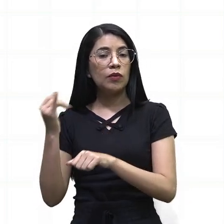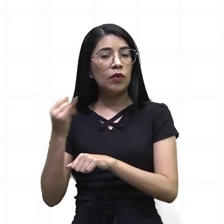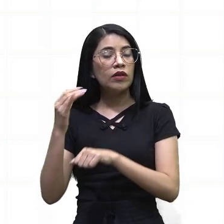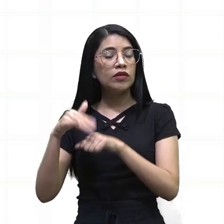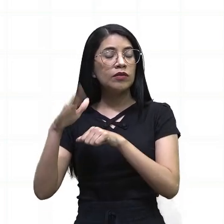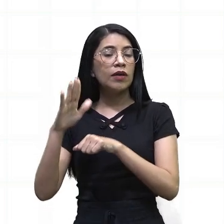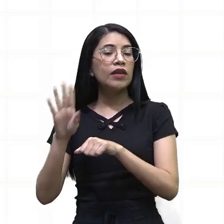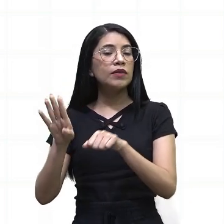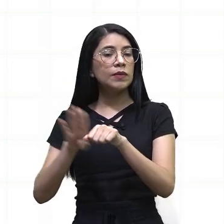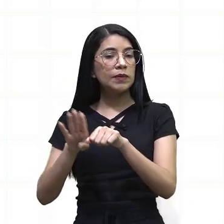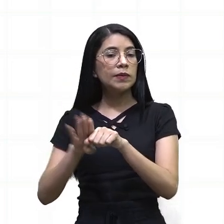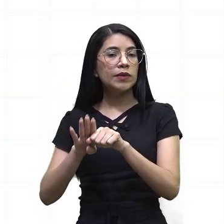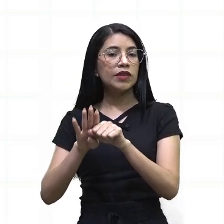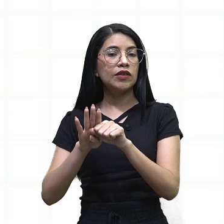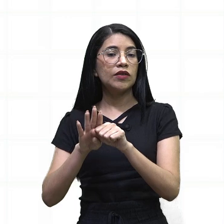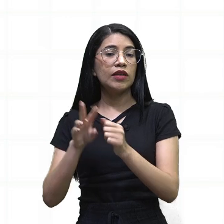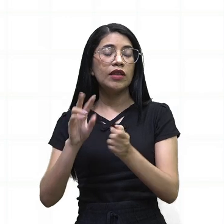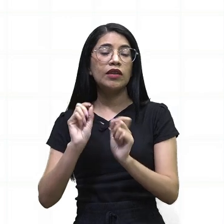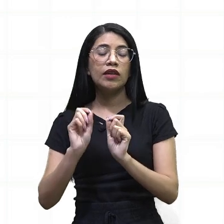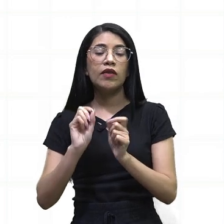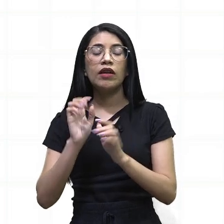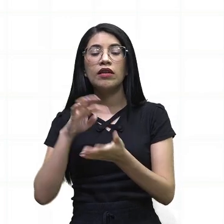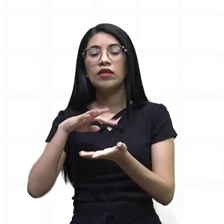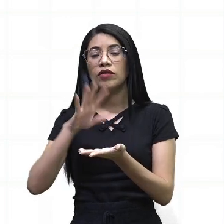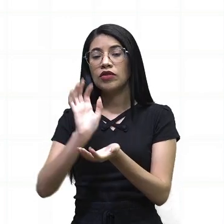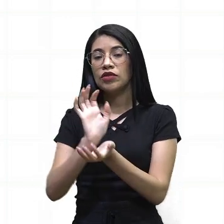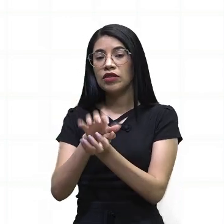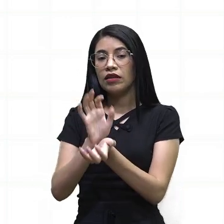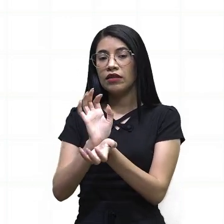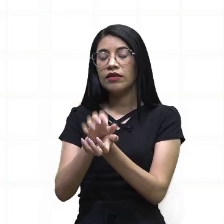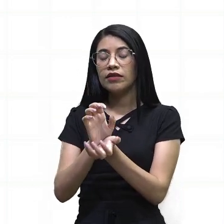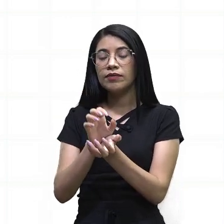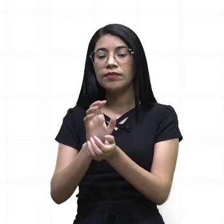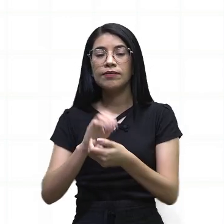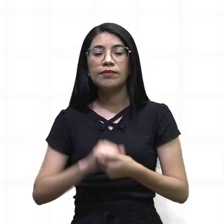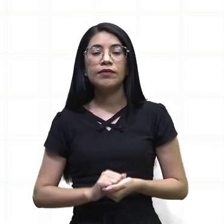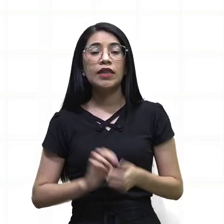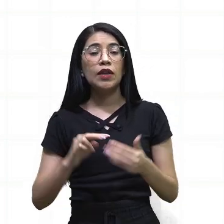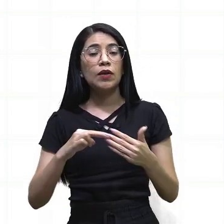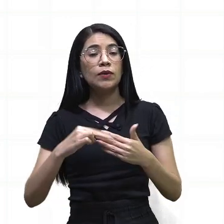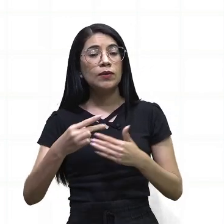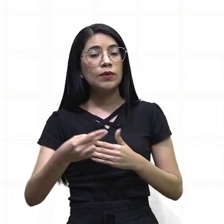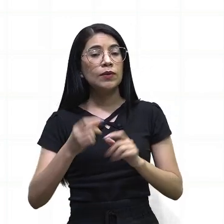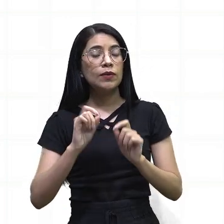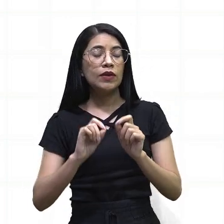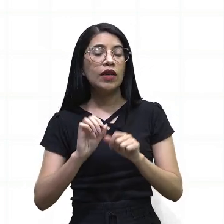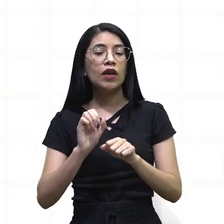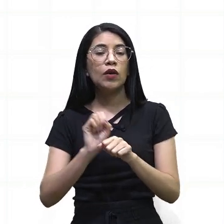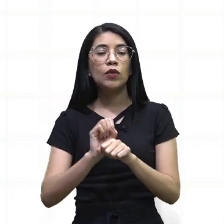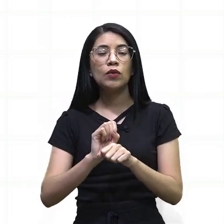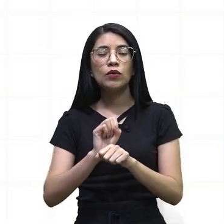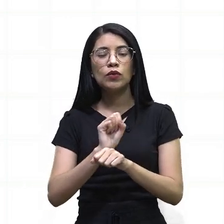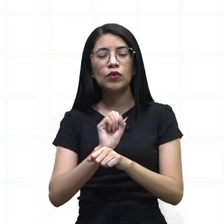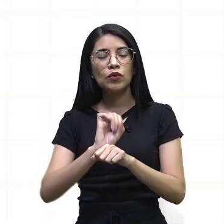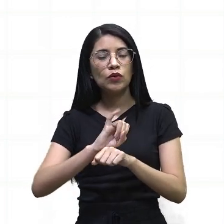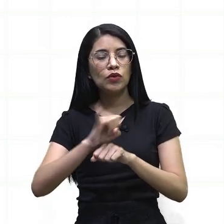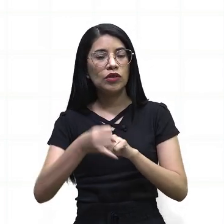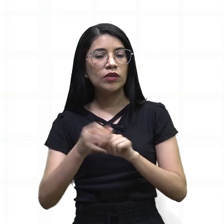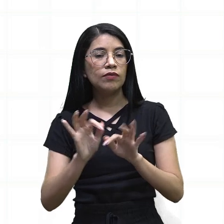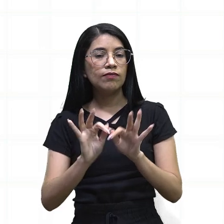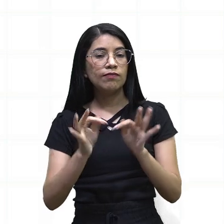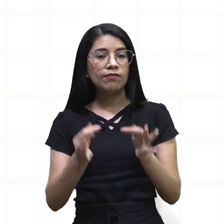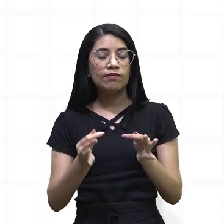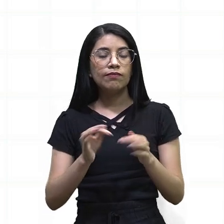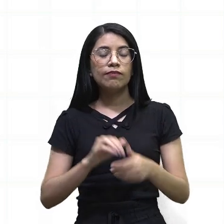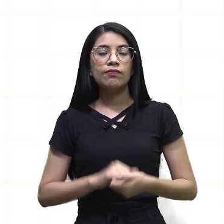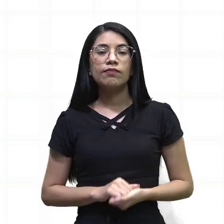aqui, jacaré. Então, jacaré é o meu núcleo. Então, consequentemente, o meu sujeito é sujeito simples.